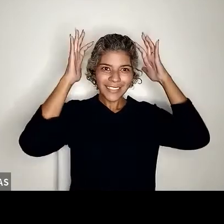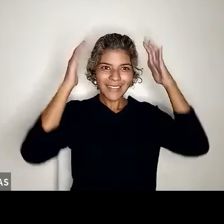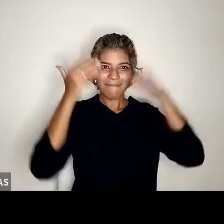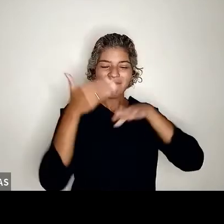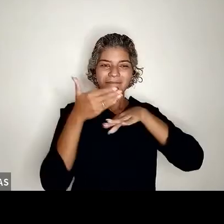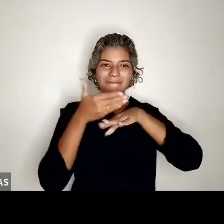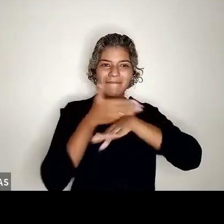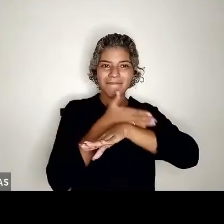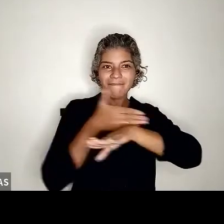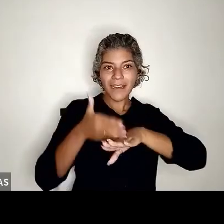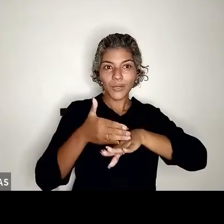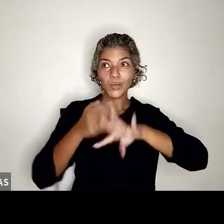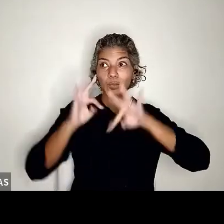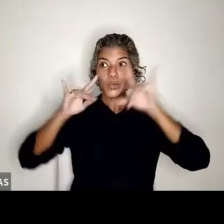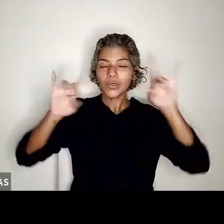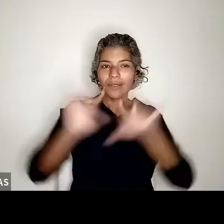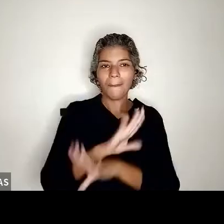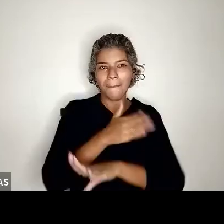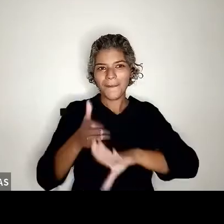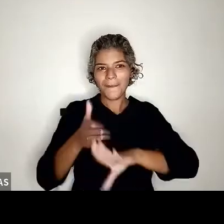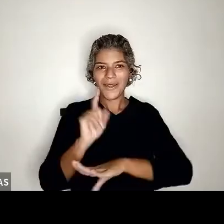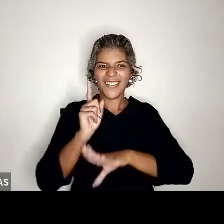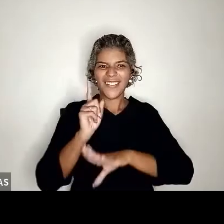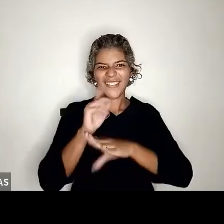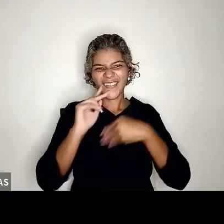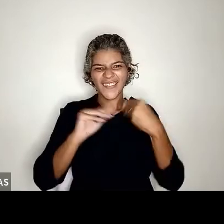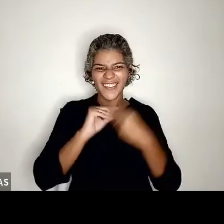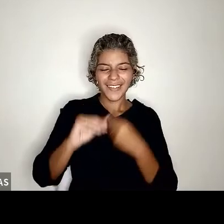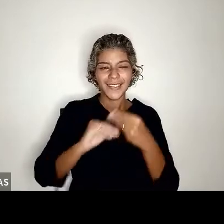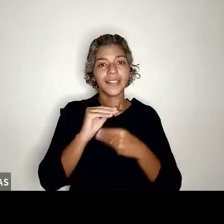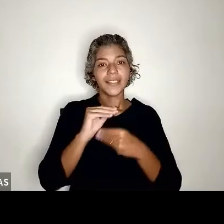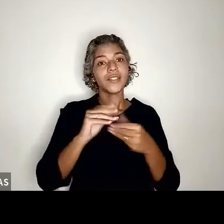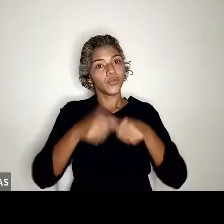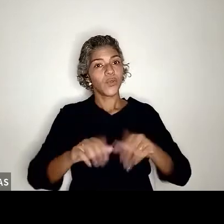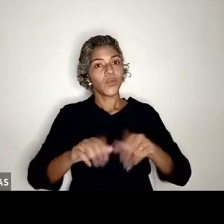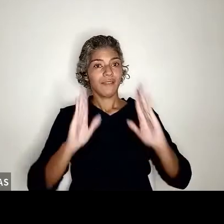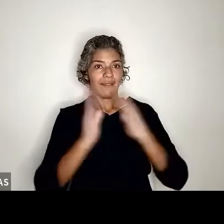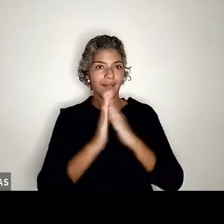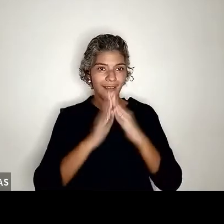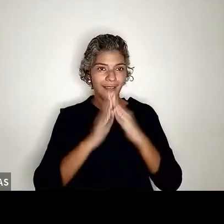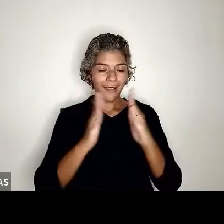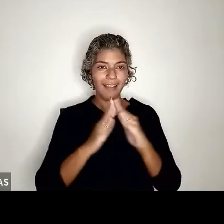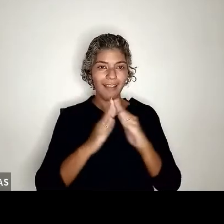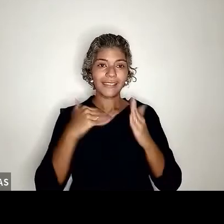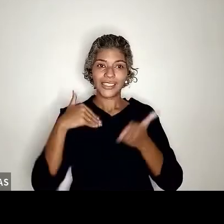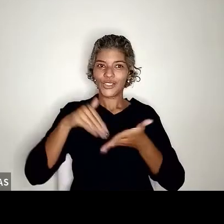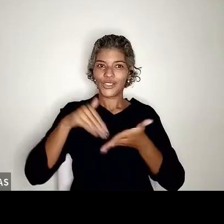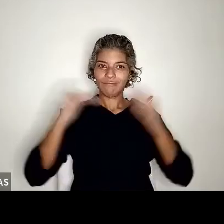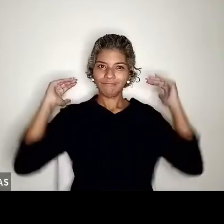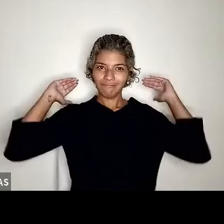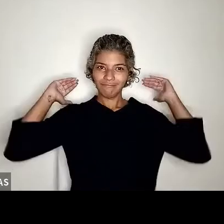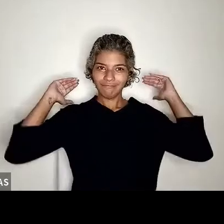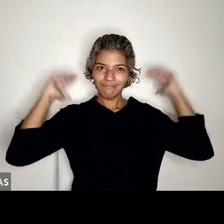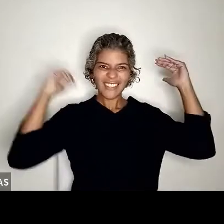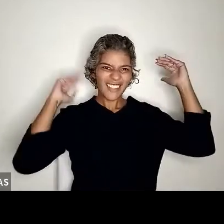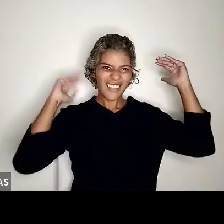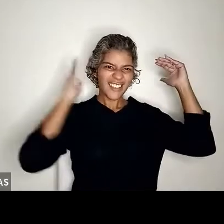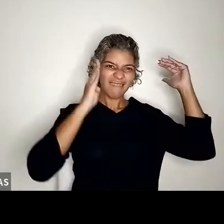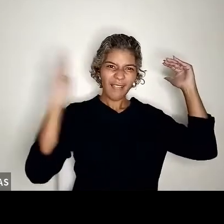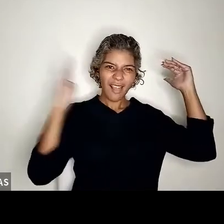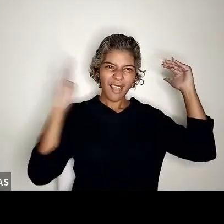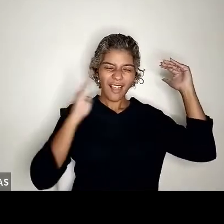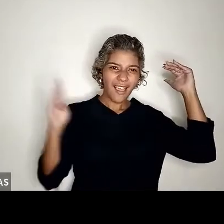todo ainda. Estou na minha casa, no meu escritório tem uma estante que está recheada de Maria Bethânia, que é minha